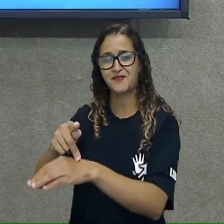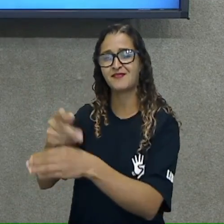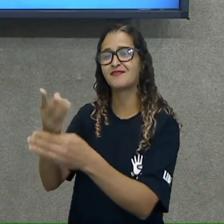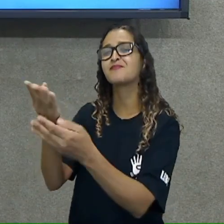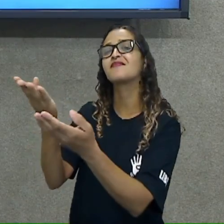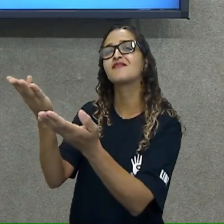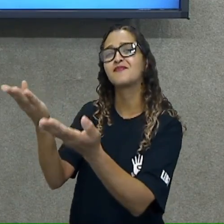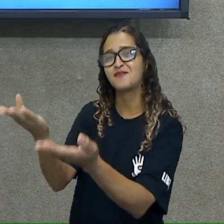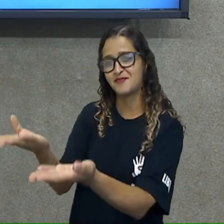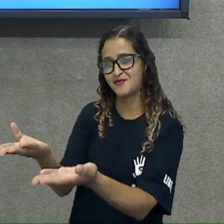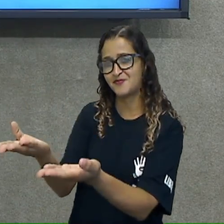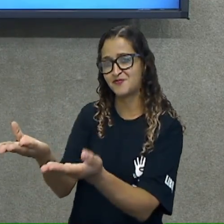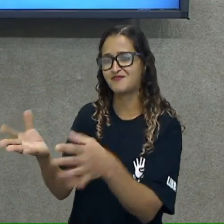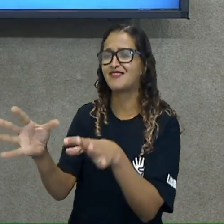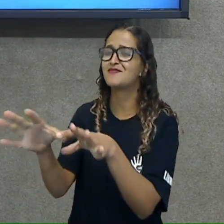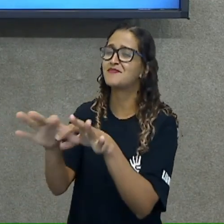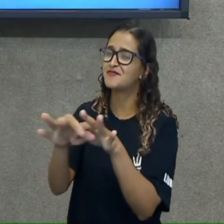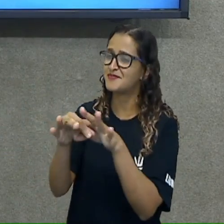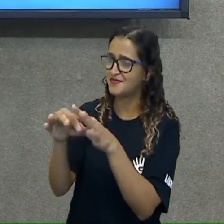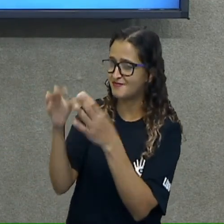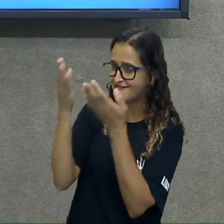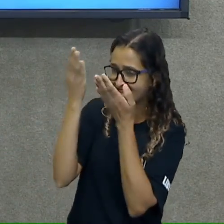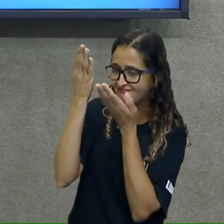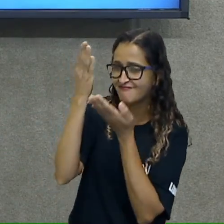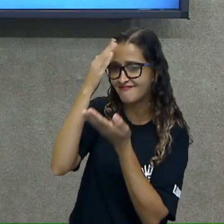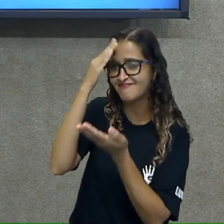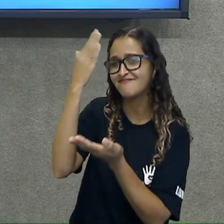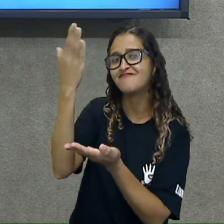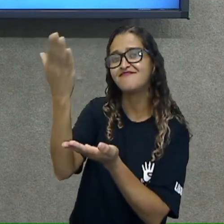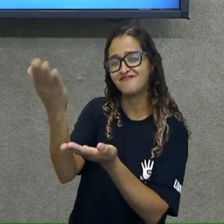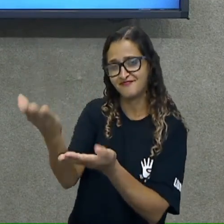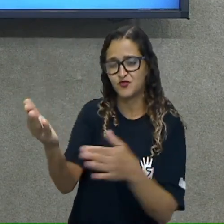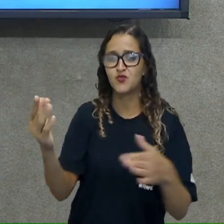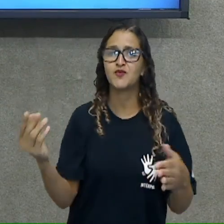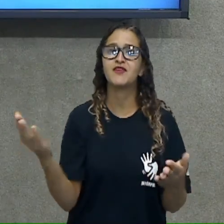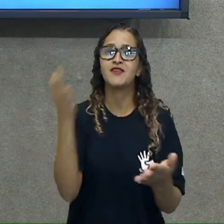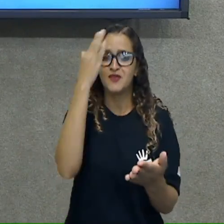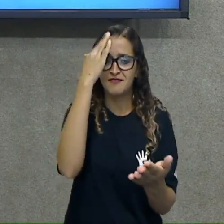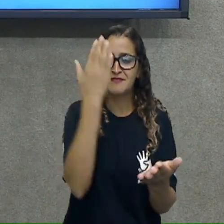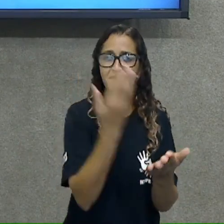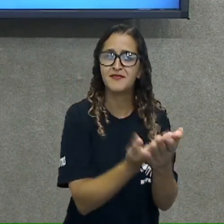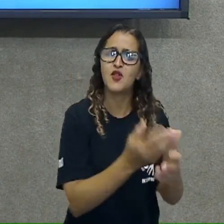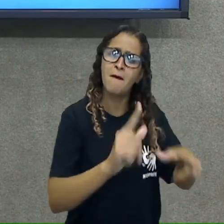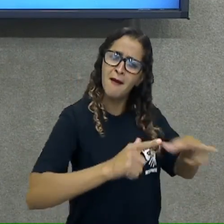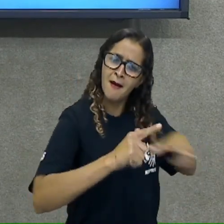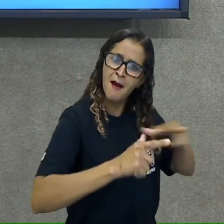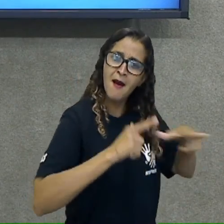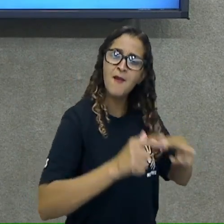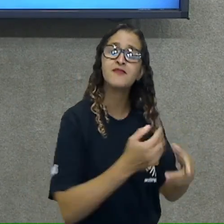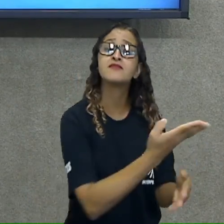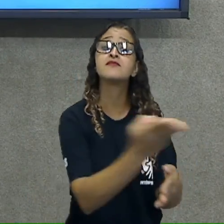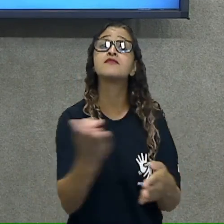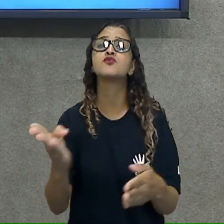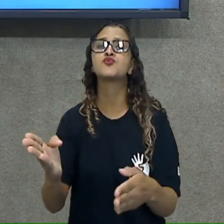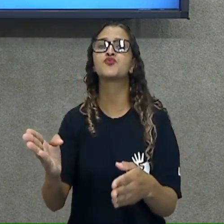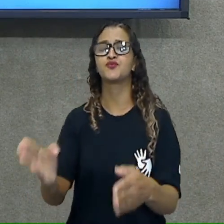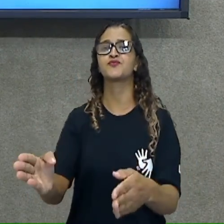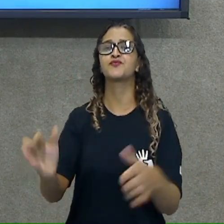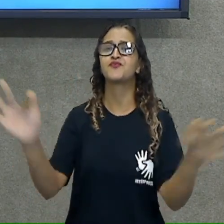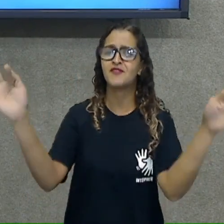valeu, Xênia, pela parceria e por ter confiado no meu trabalho também, tá? E eu desejo a vocês um Feliz Natal,